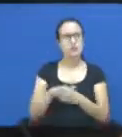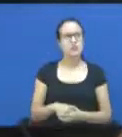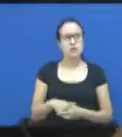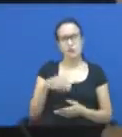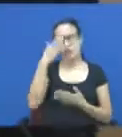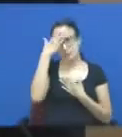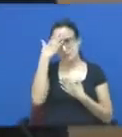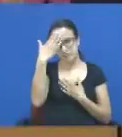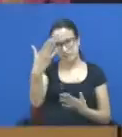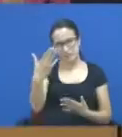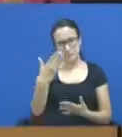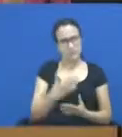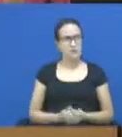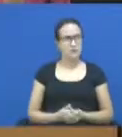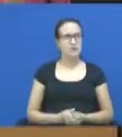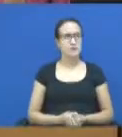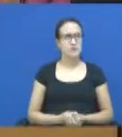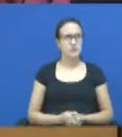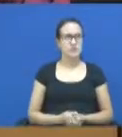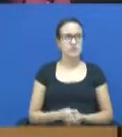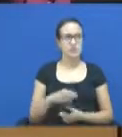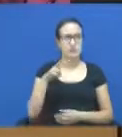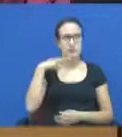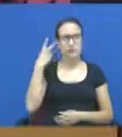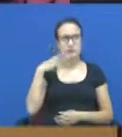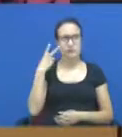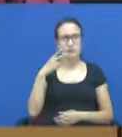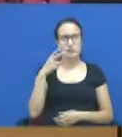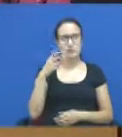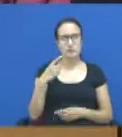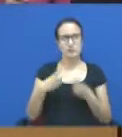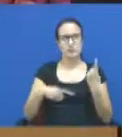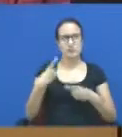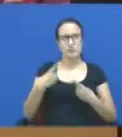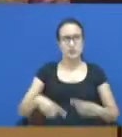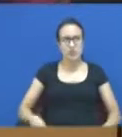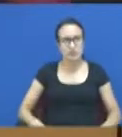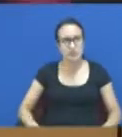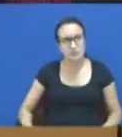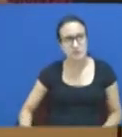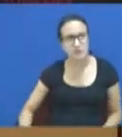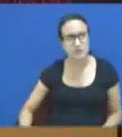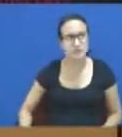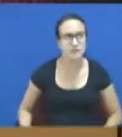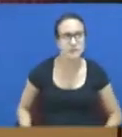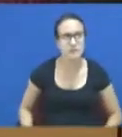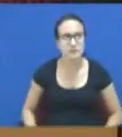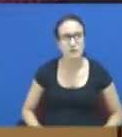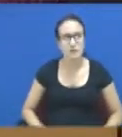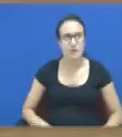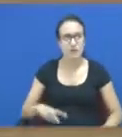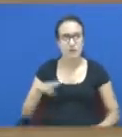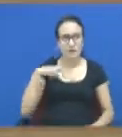já agradecendo. Mais algum vereador? Com a palavra, a vereadora Érica Tanque.